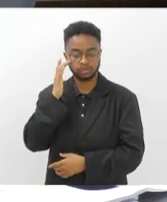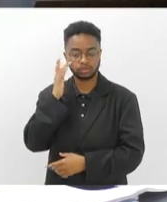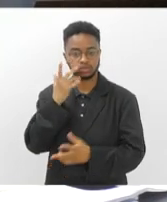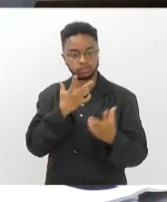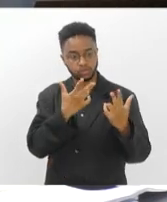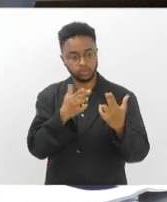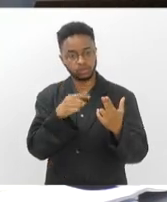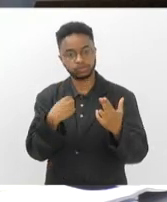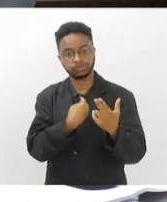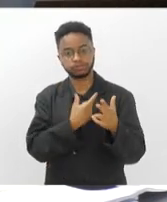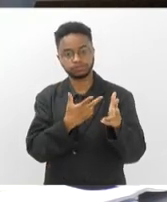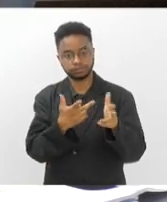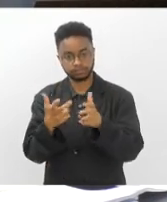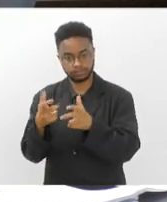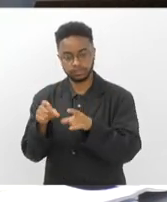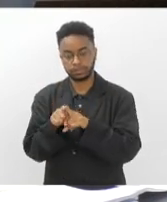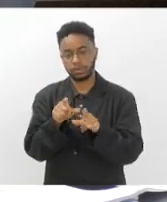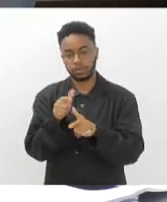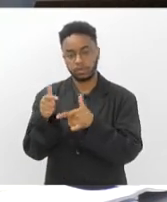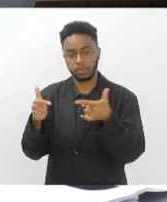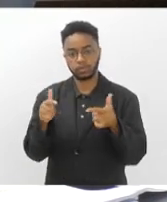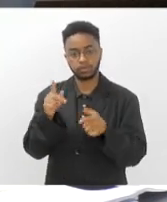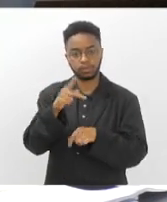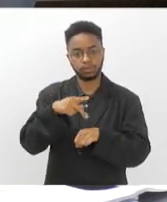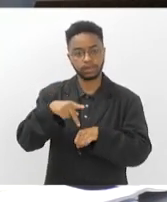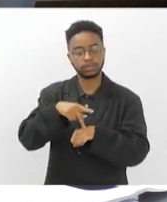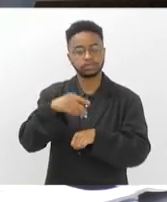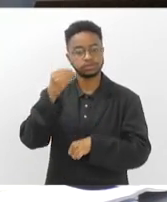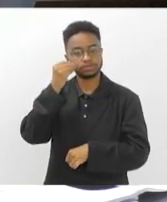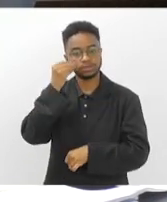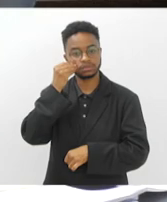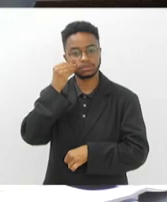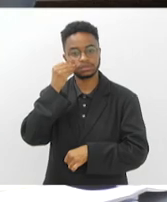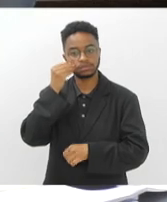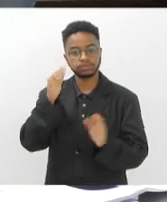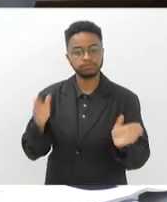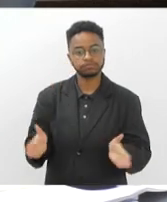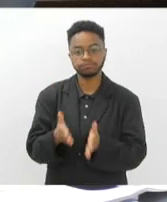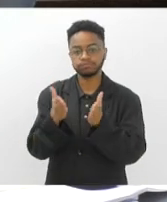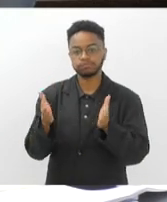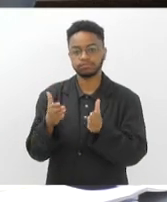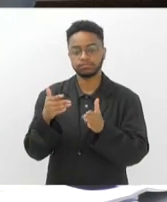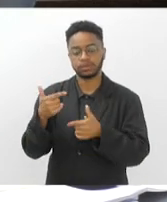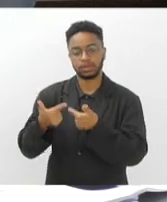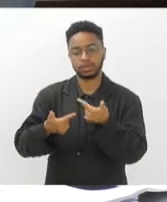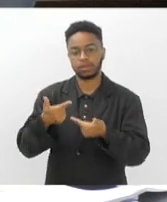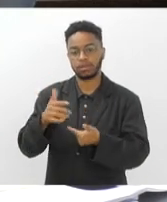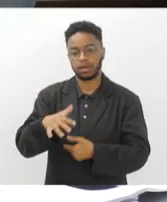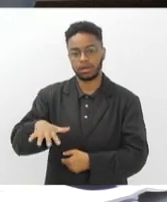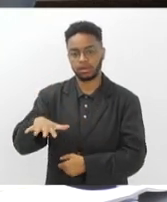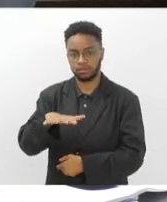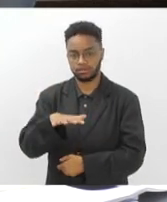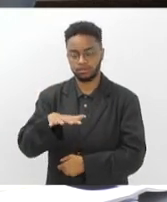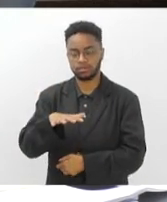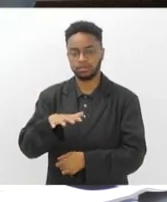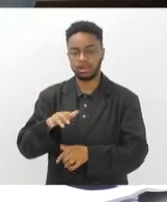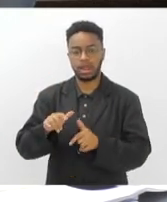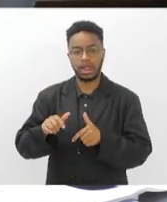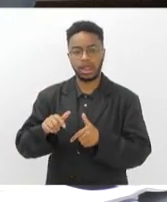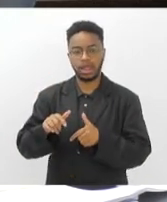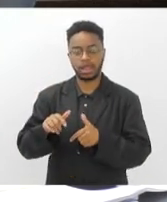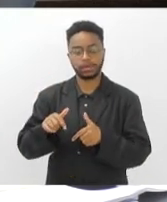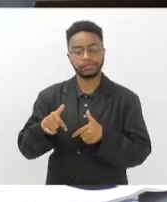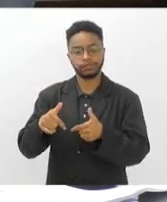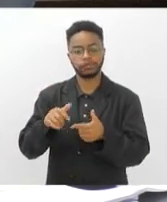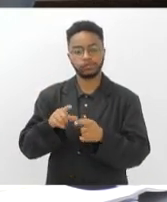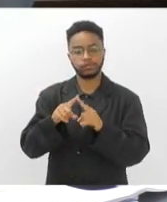vemos, inclusive, em outros países, para incentivar o exercício da função, do agente de segurança,